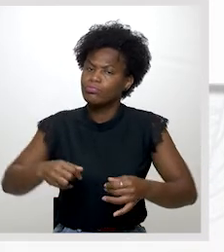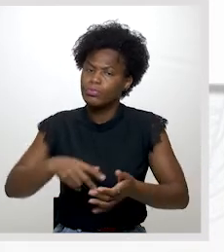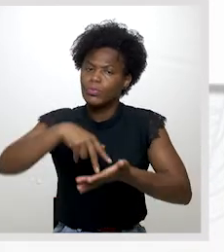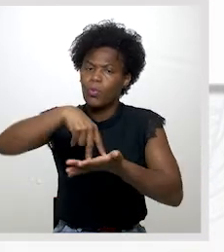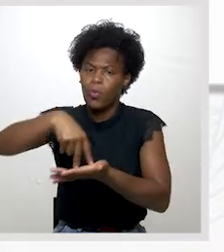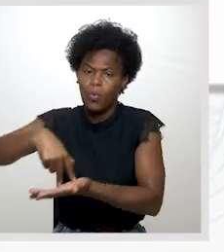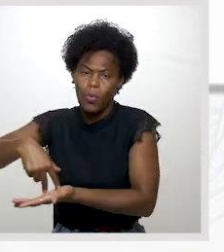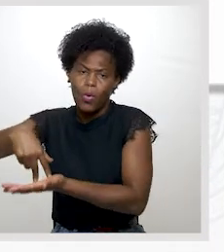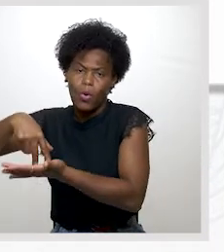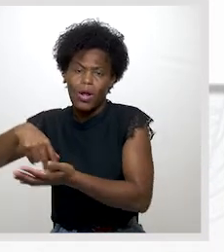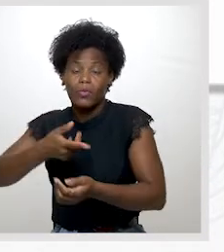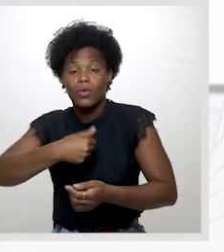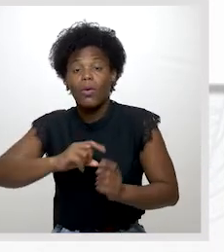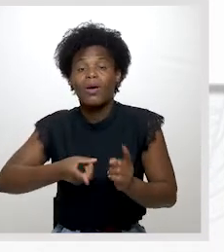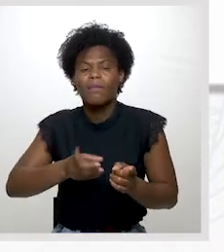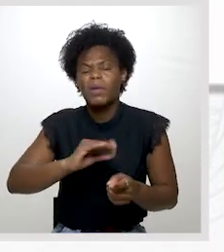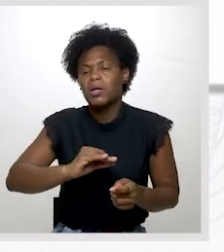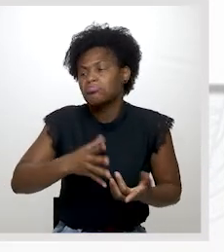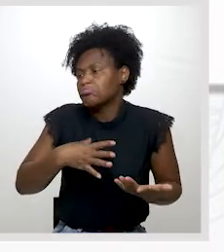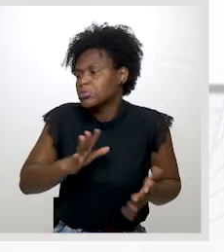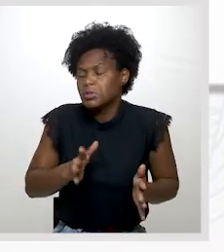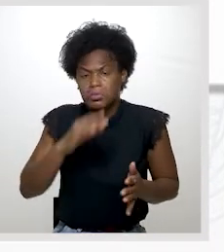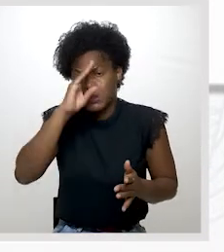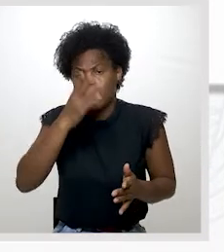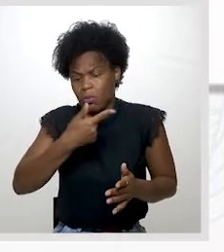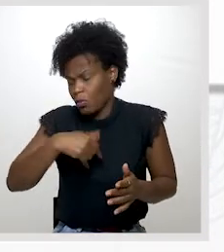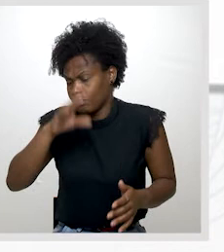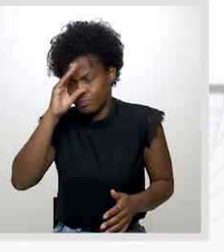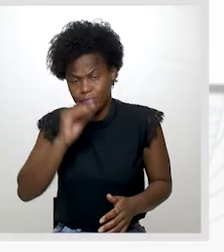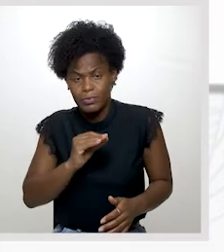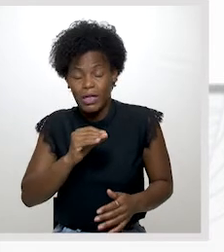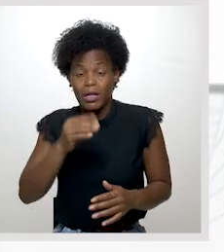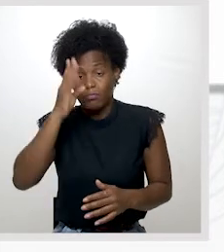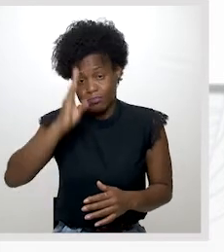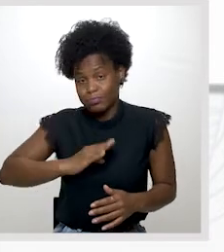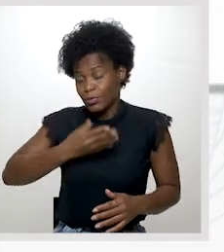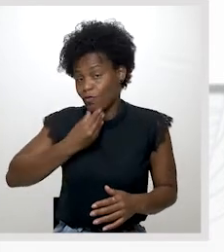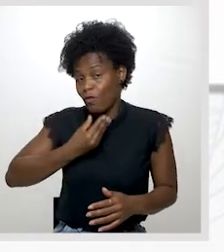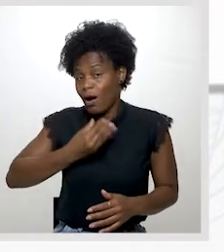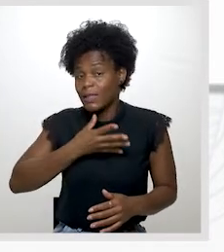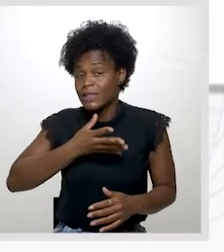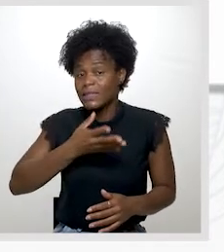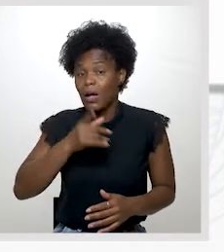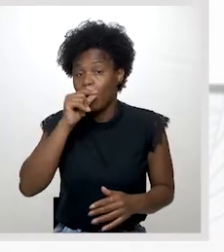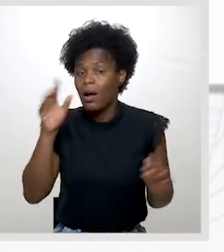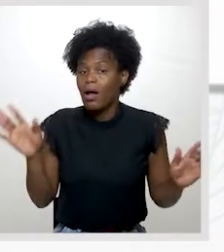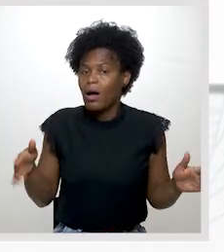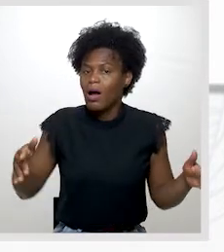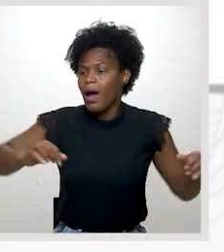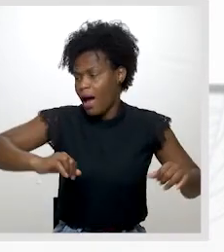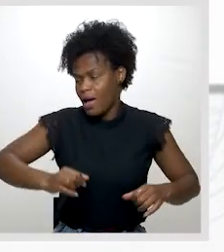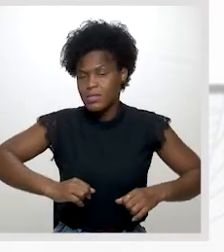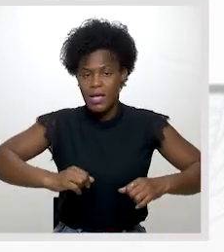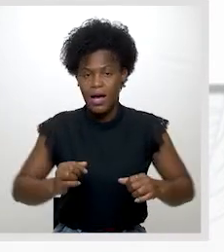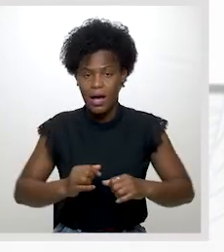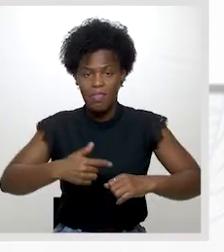mastros. E nós, a quem mais importaria, não sabemos. O soldado velho disse: as gaivotas têm